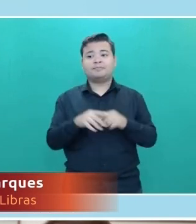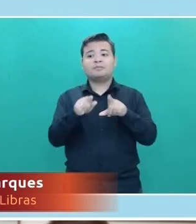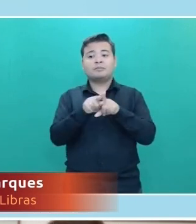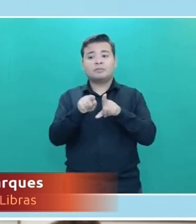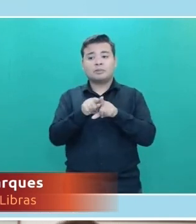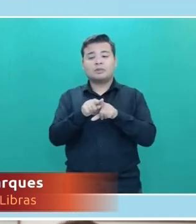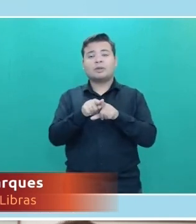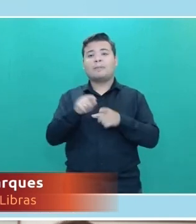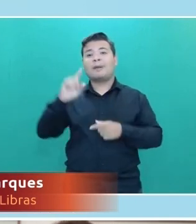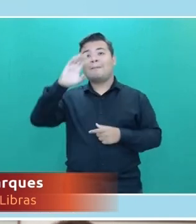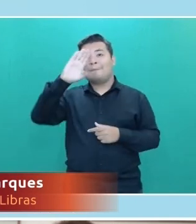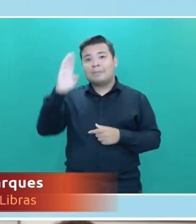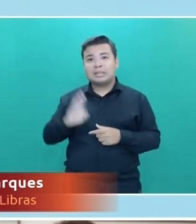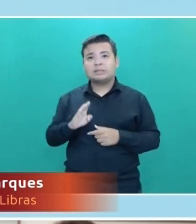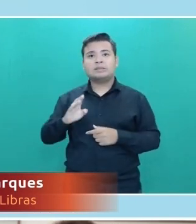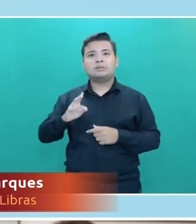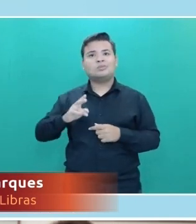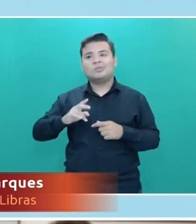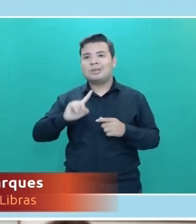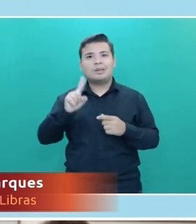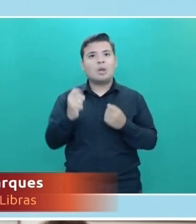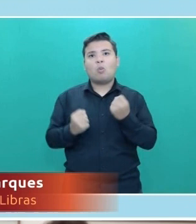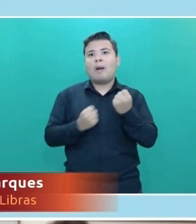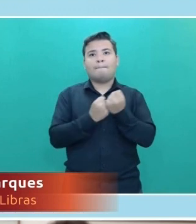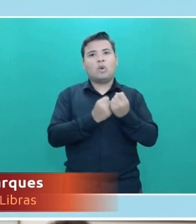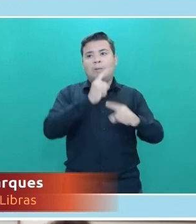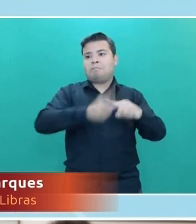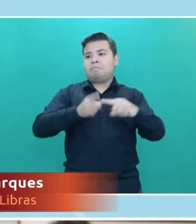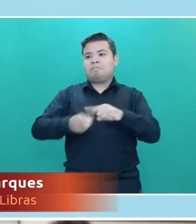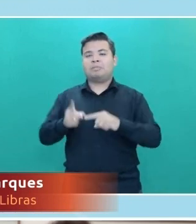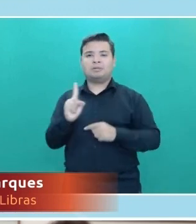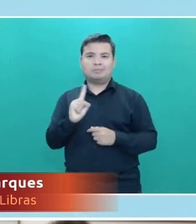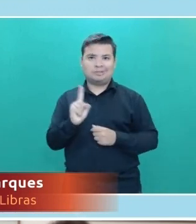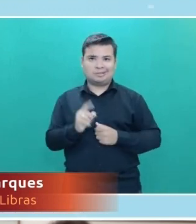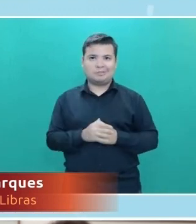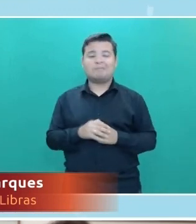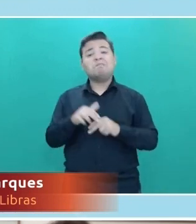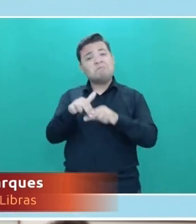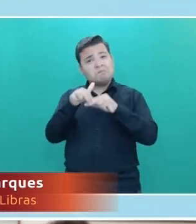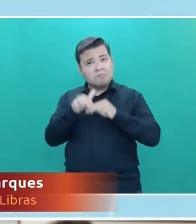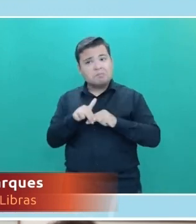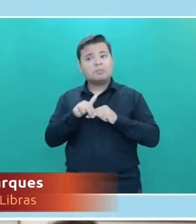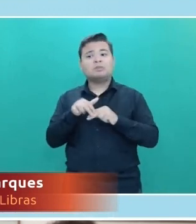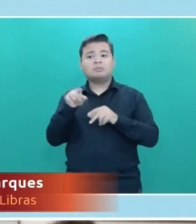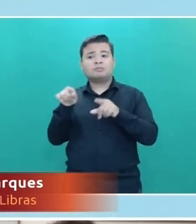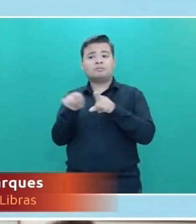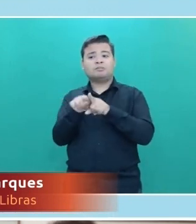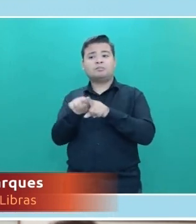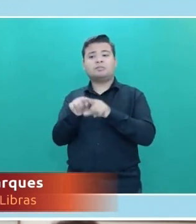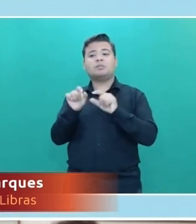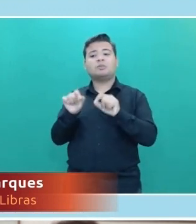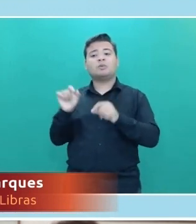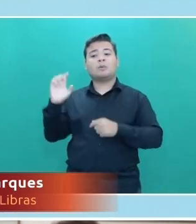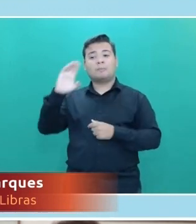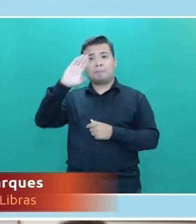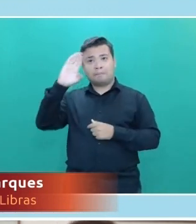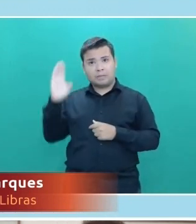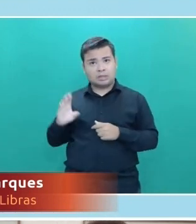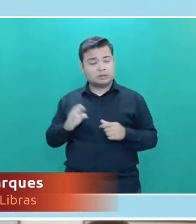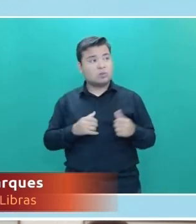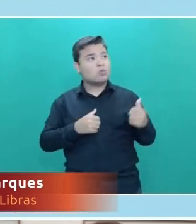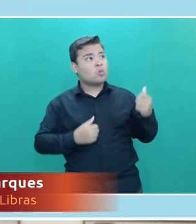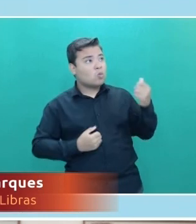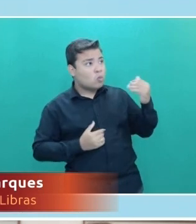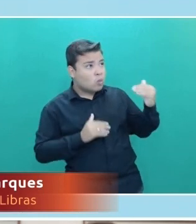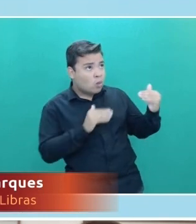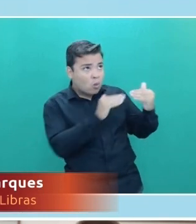às sanções. Então, isso também posiciona o Brasil não alinhado aos Estados Unidos. Mas